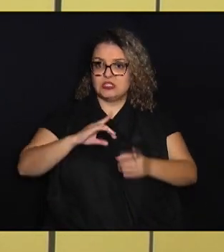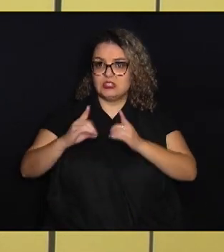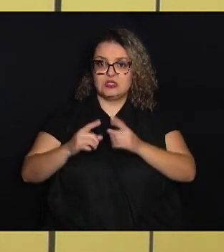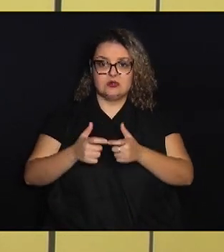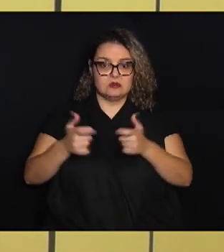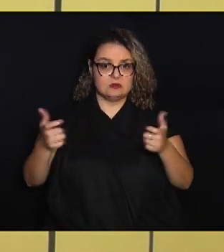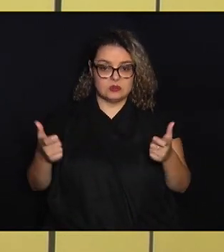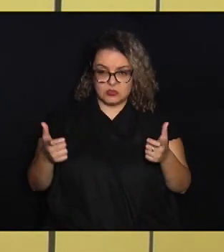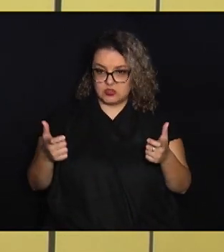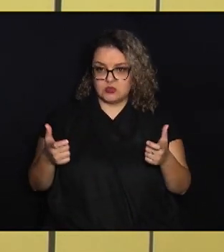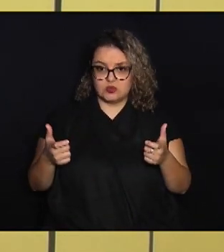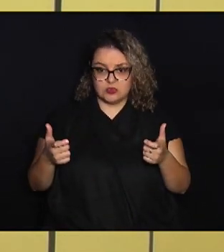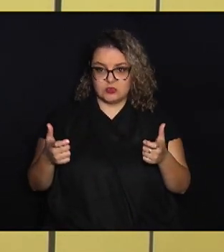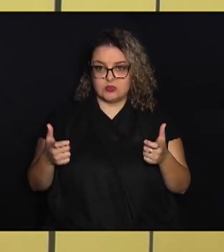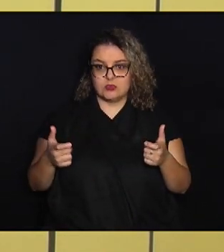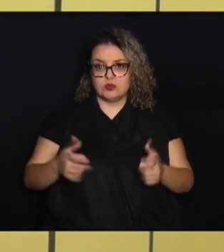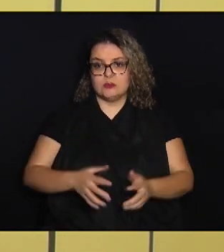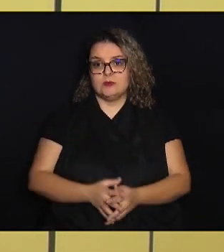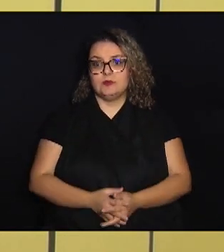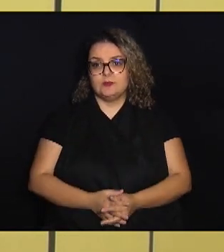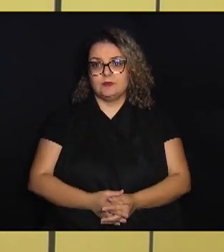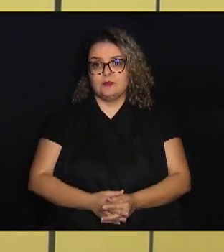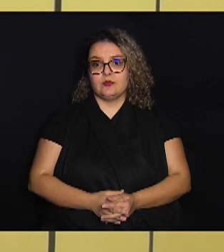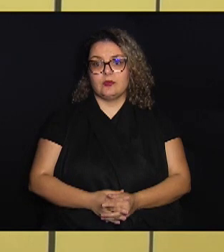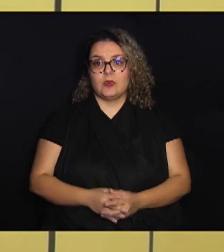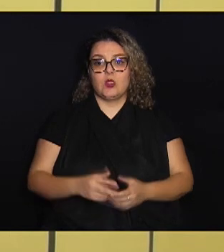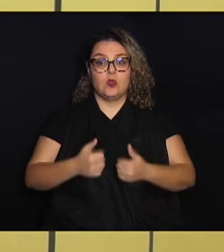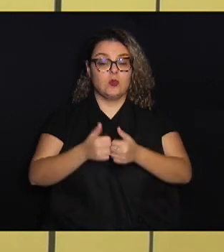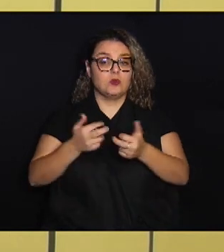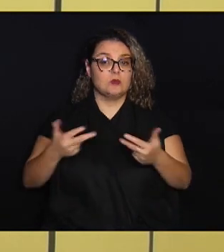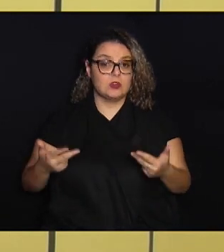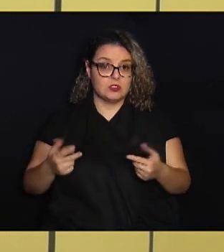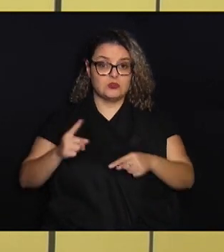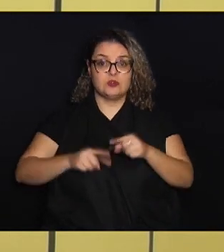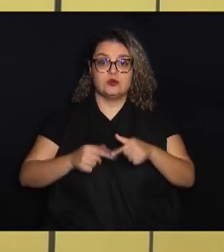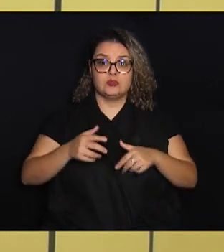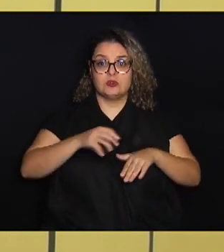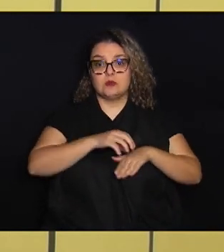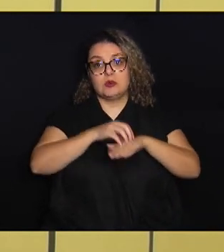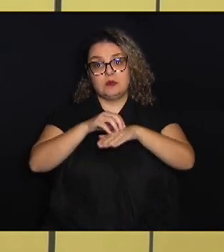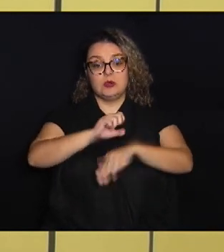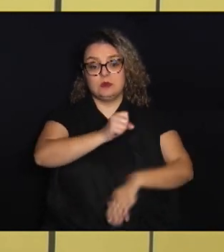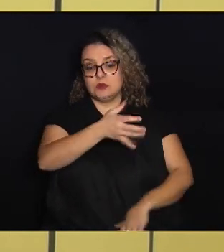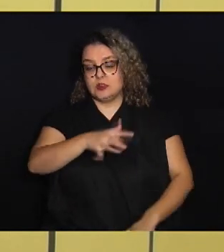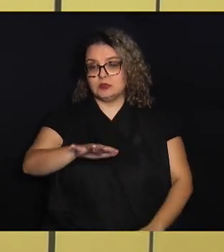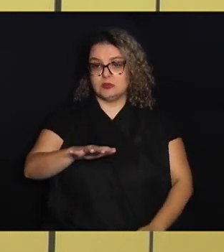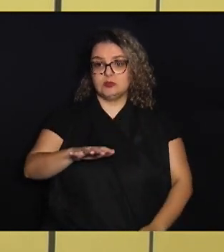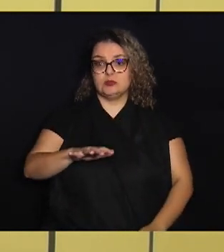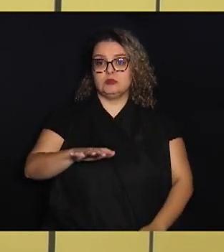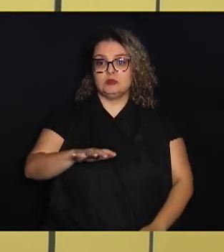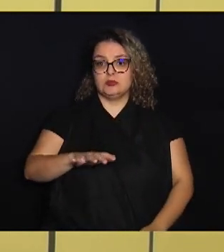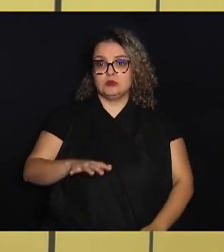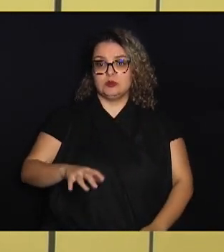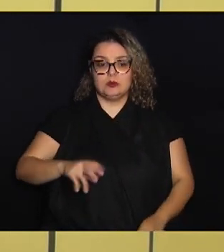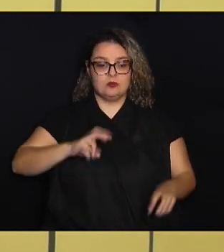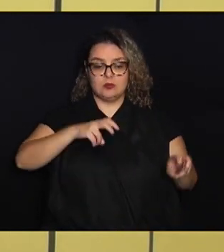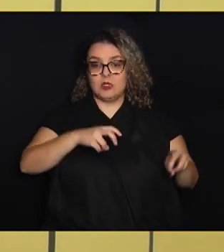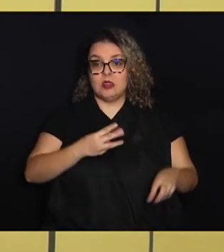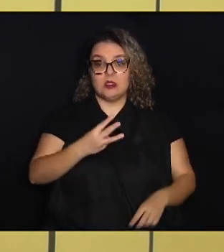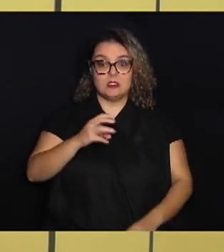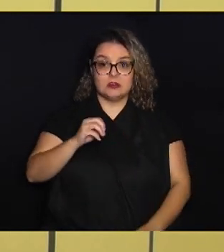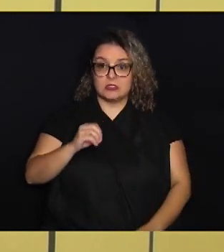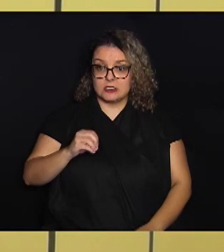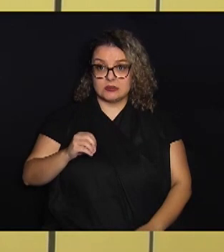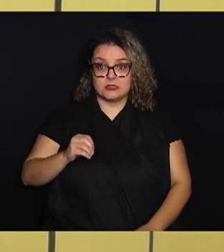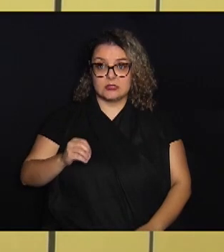muito o transporte dos produtos que iam daqui para Santos. Os cafeicultores, uma fazenda chegava a mandar 300 burros